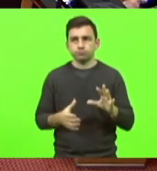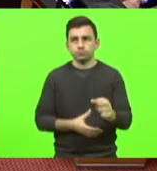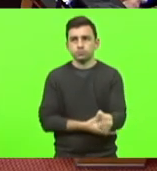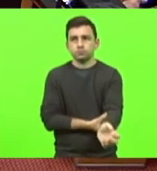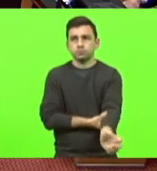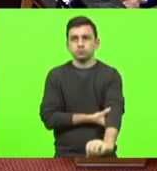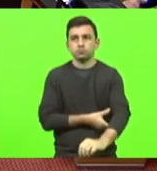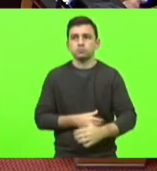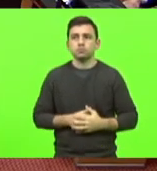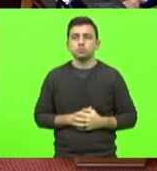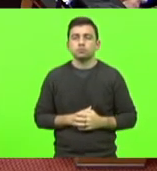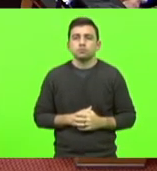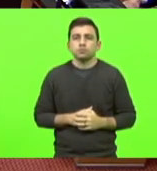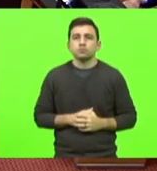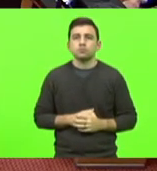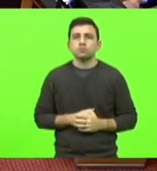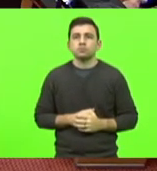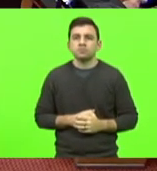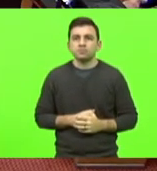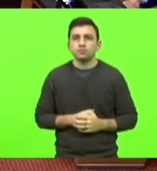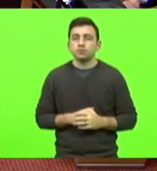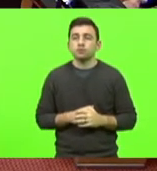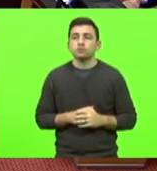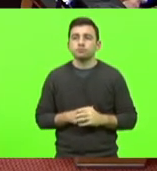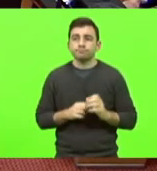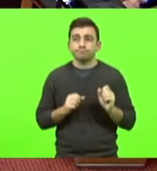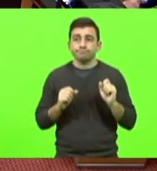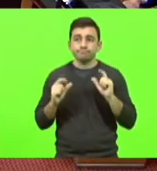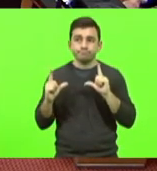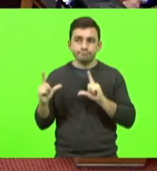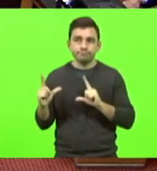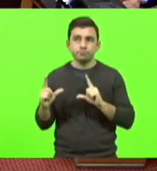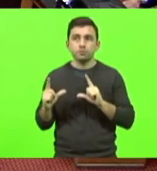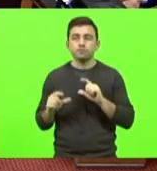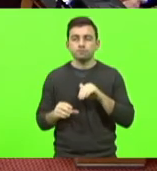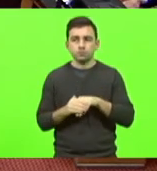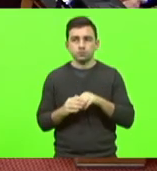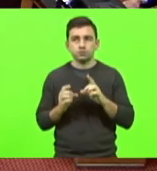assessoria que abra o painel para votação remota